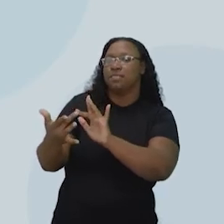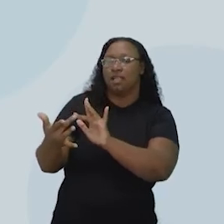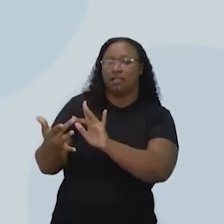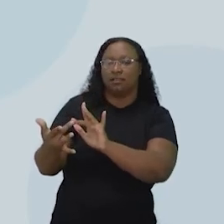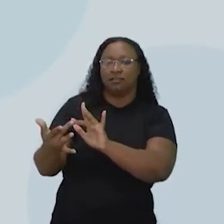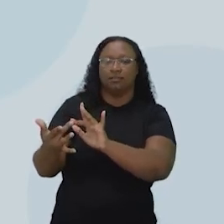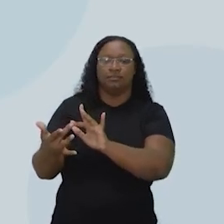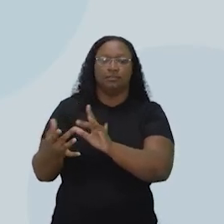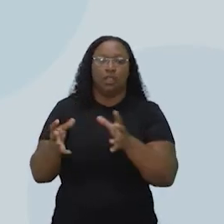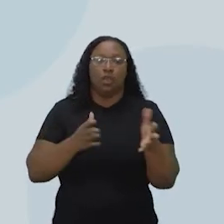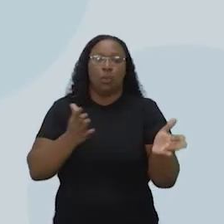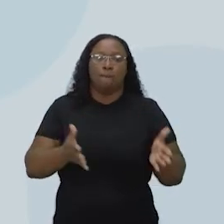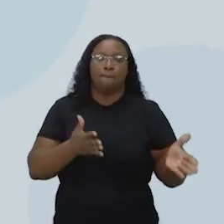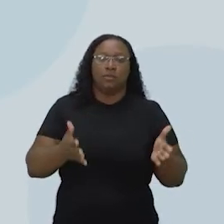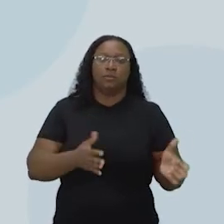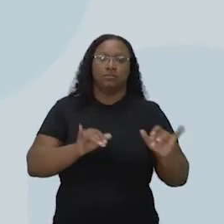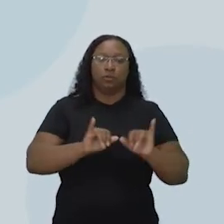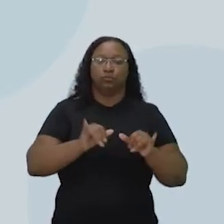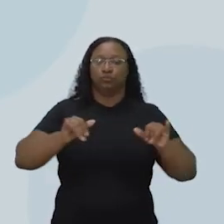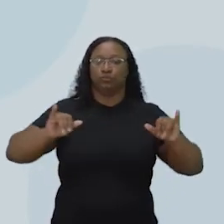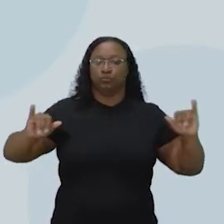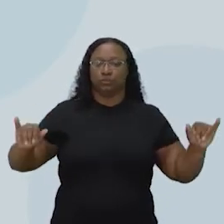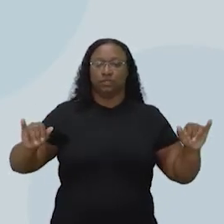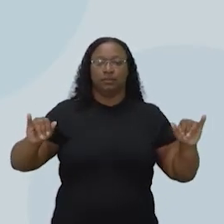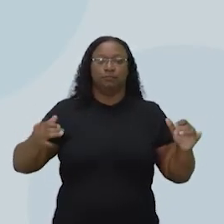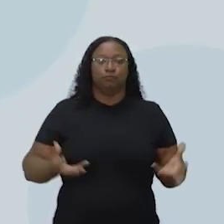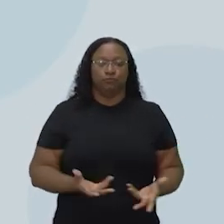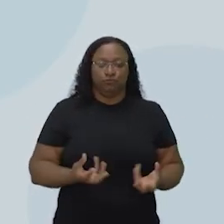combustível, né? E, enfim, isso